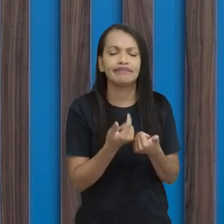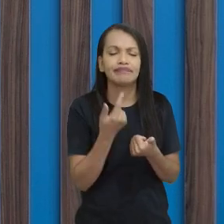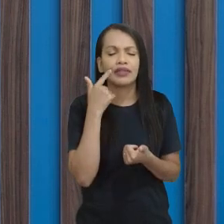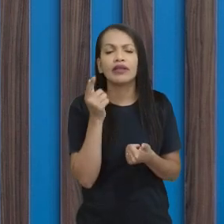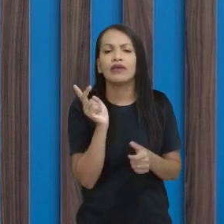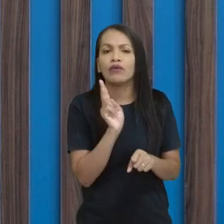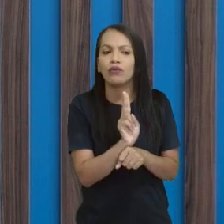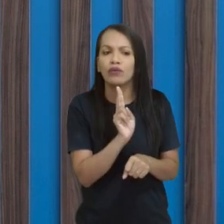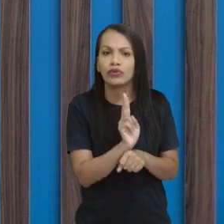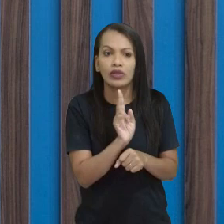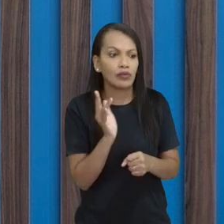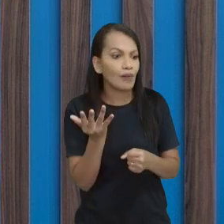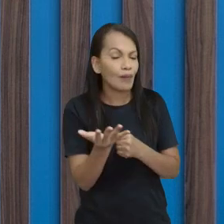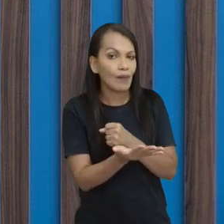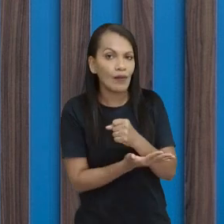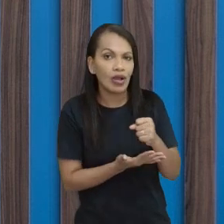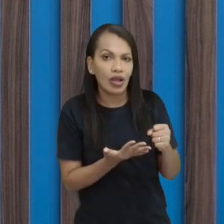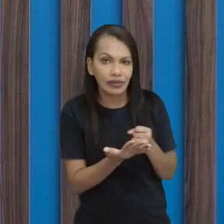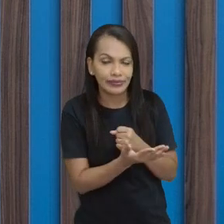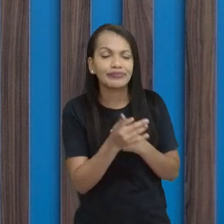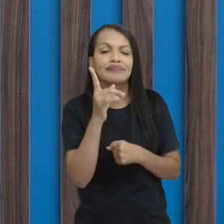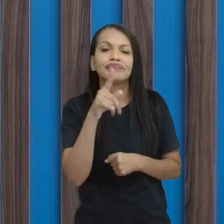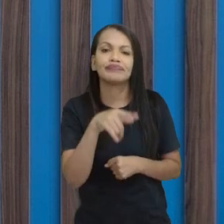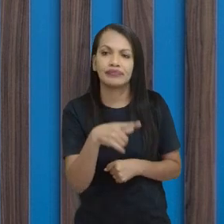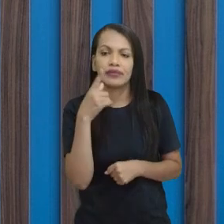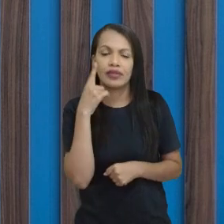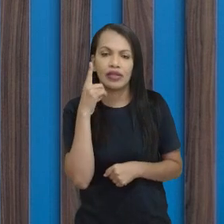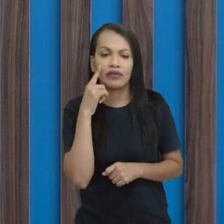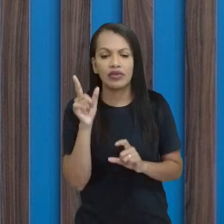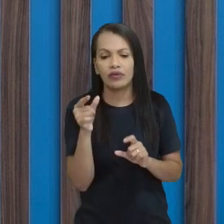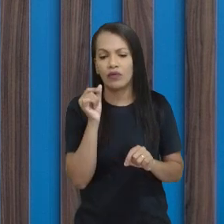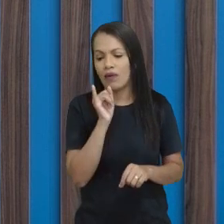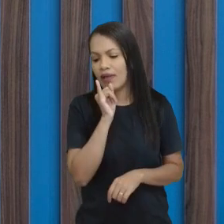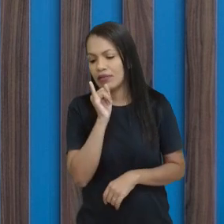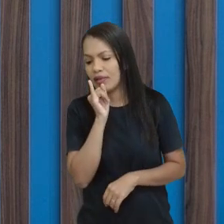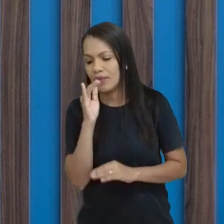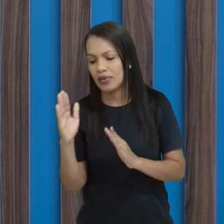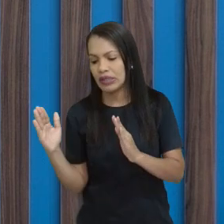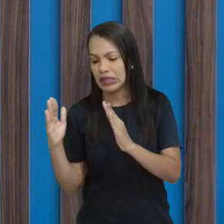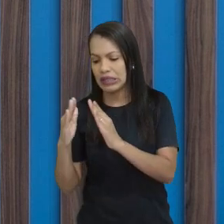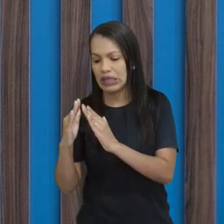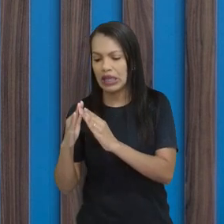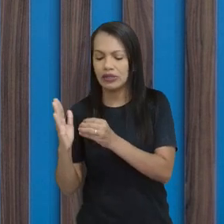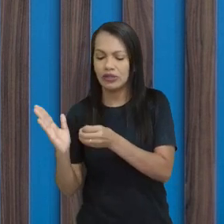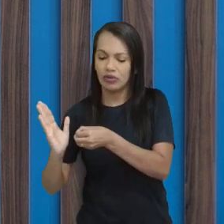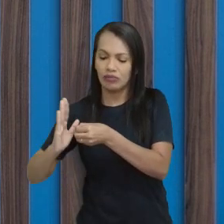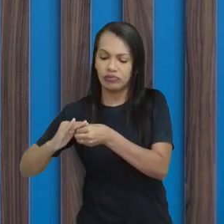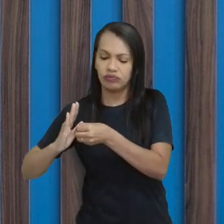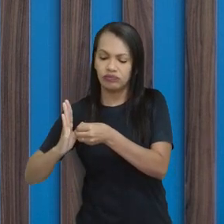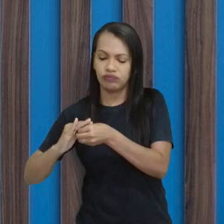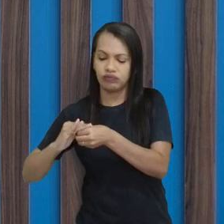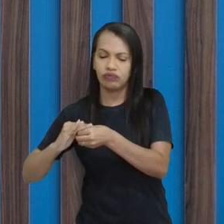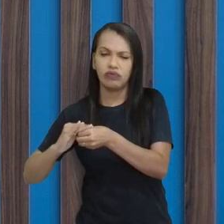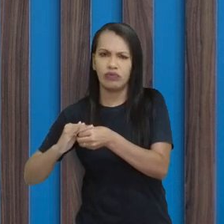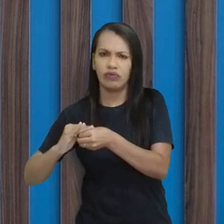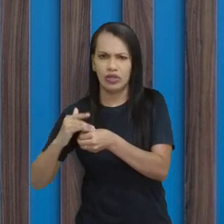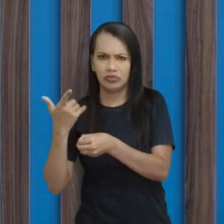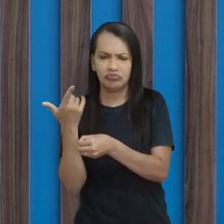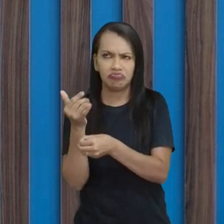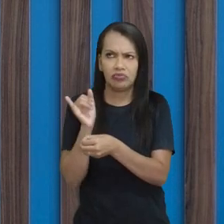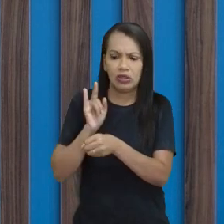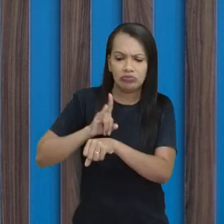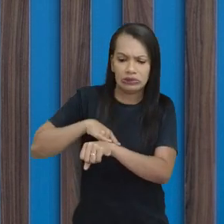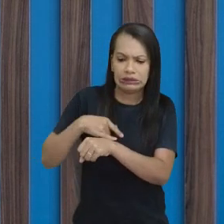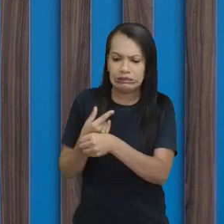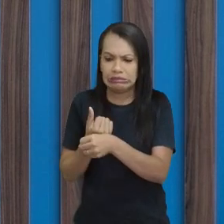240 quilômetros. E aí ele vem banhando outras cidades. E eu estava observando numa aula outro dia que